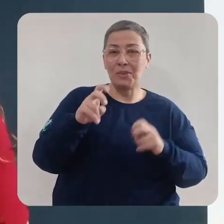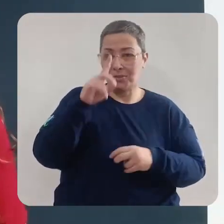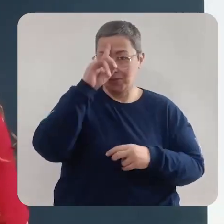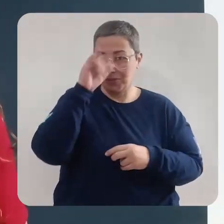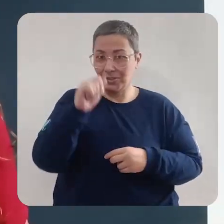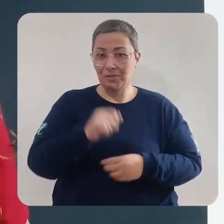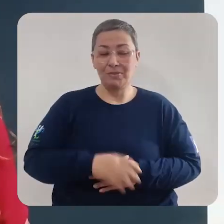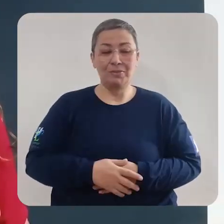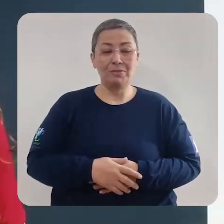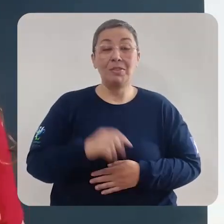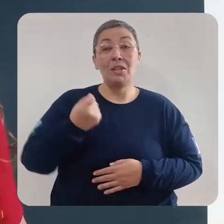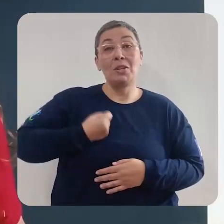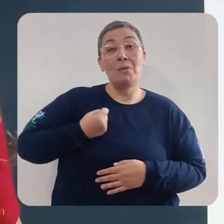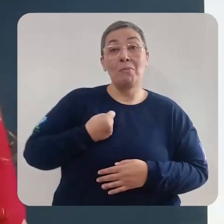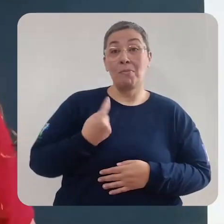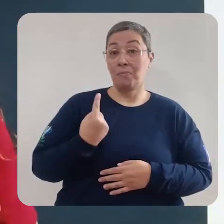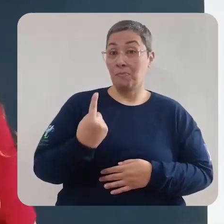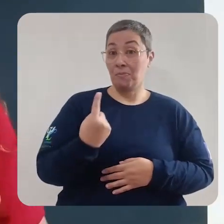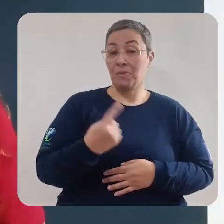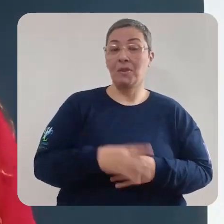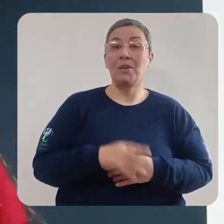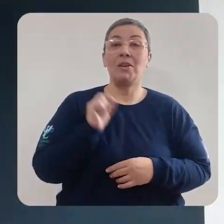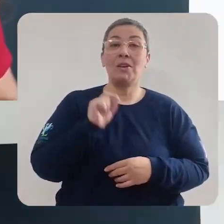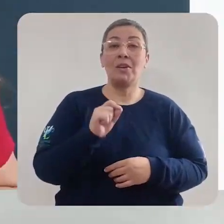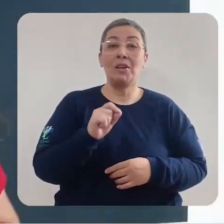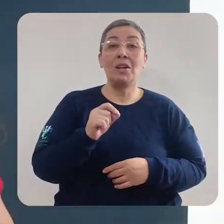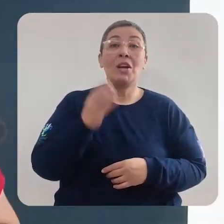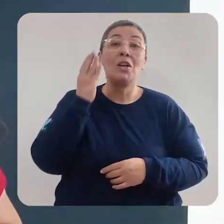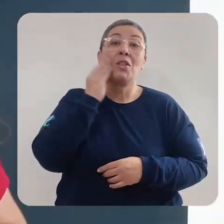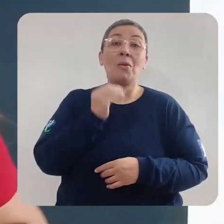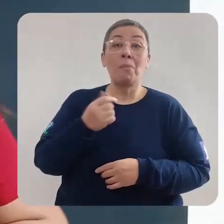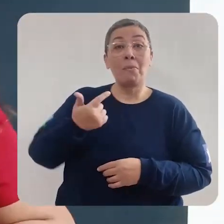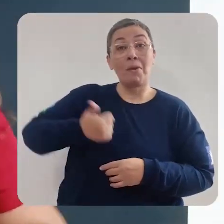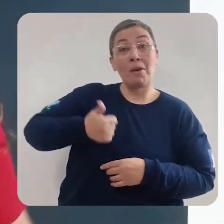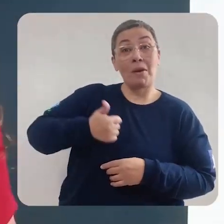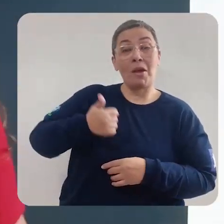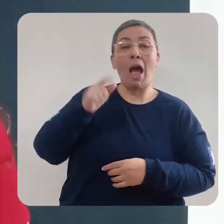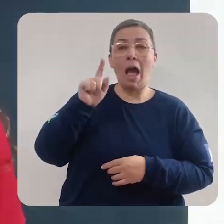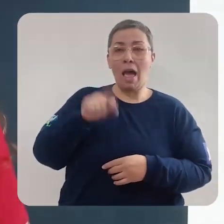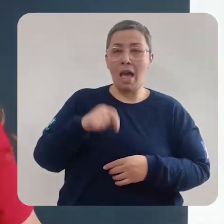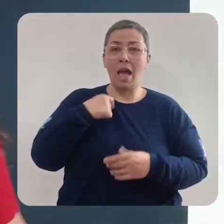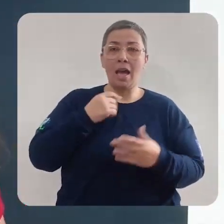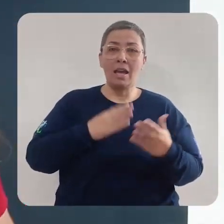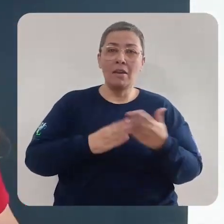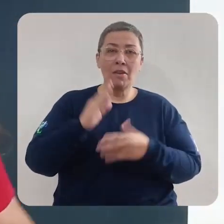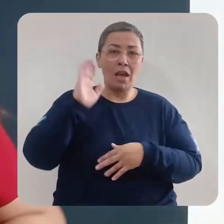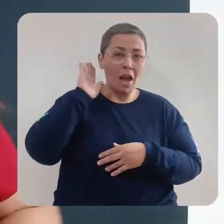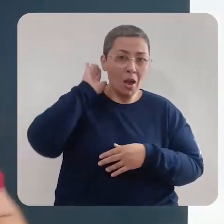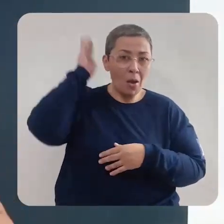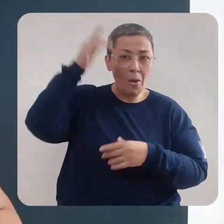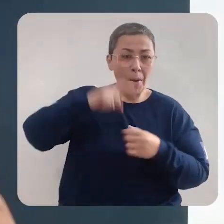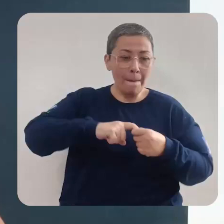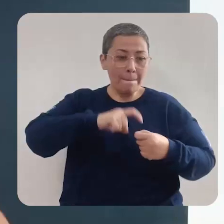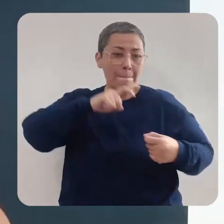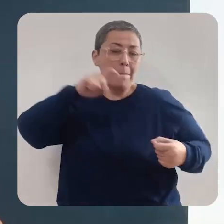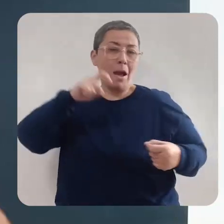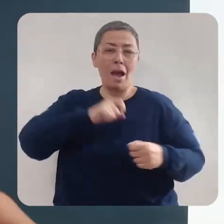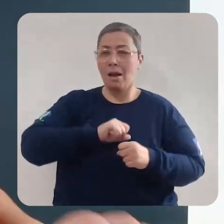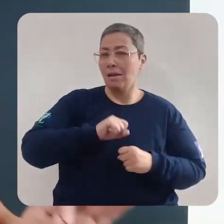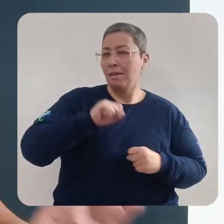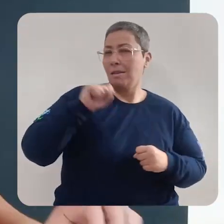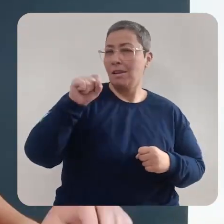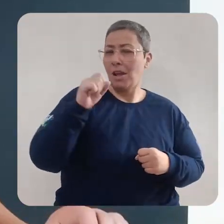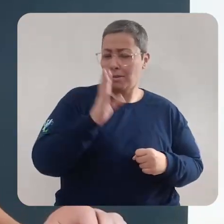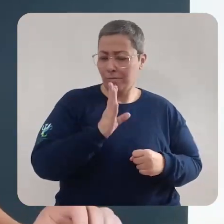7 curiosities about this day. Number 1. Dom Pedro I, aquele que proclamou